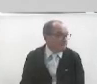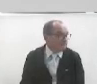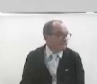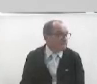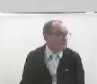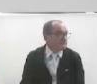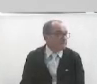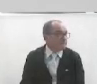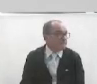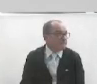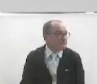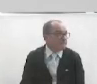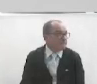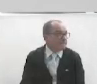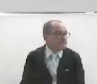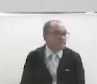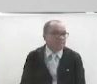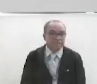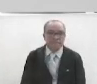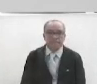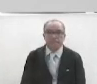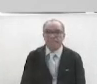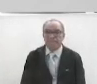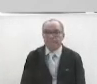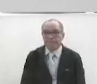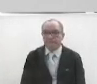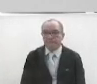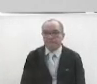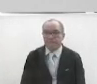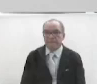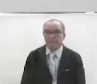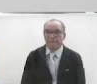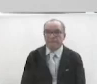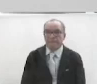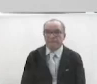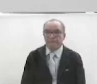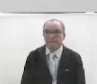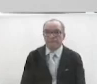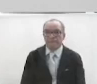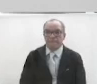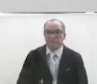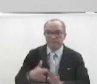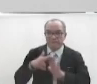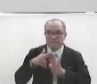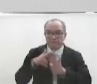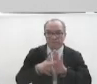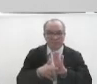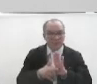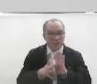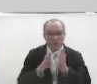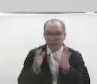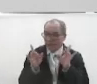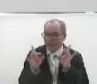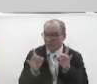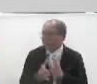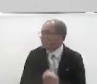pode pode colocar um tempo mas 10 minutos para vereadora mas é só o relato não a leitura